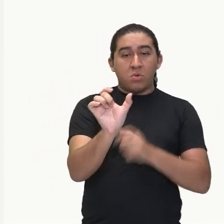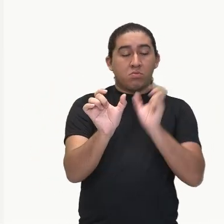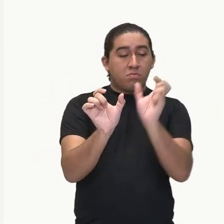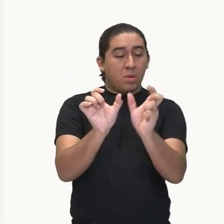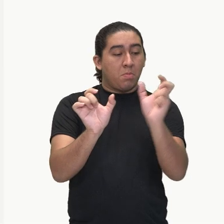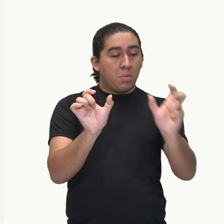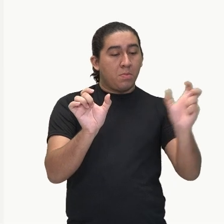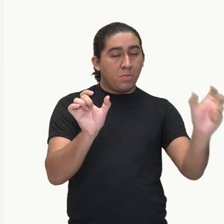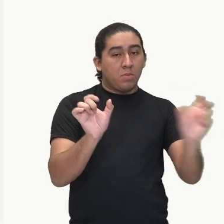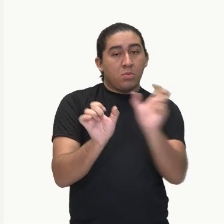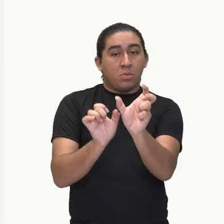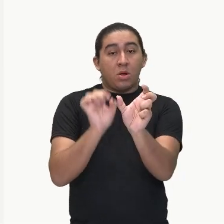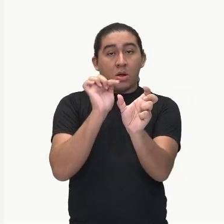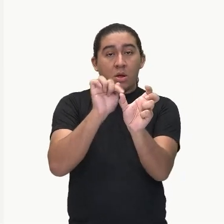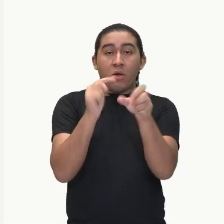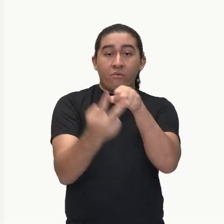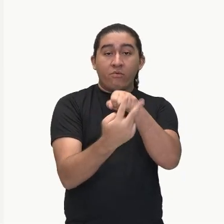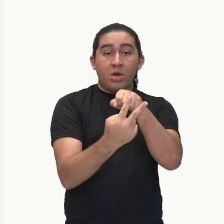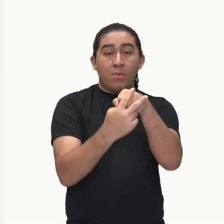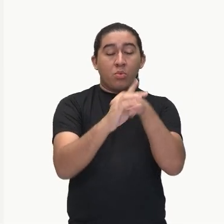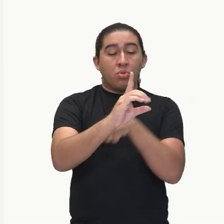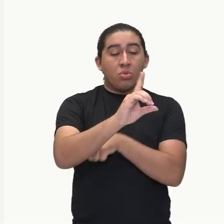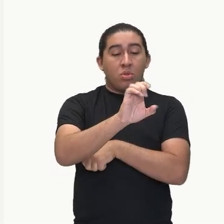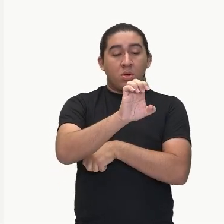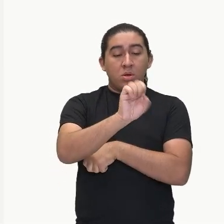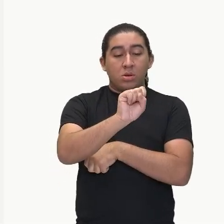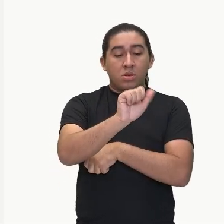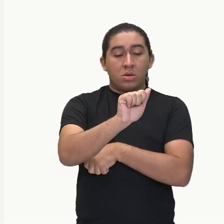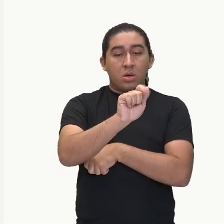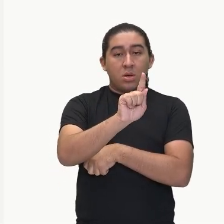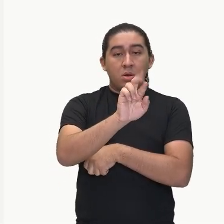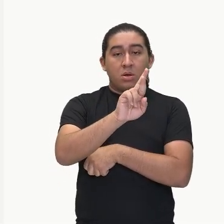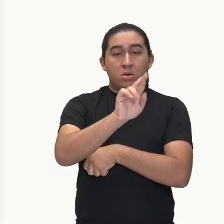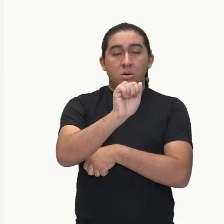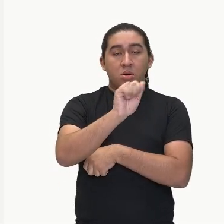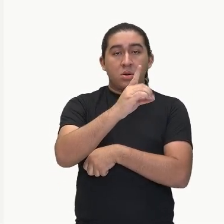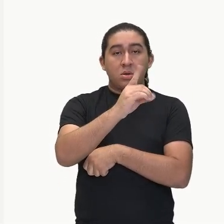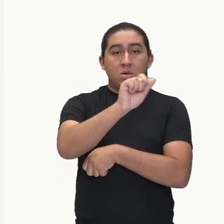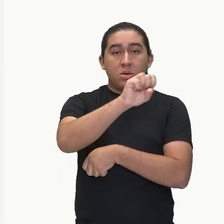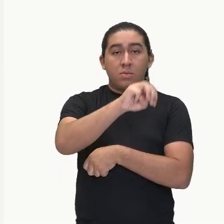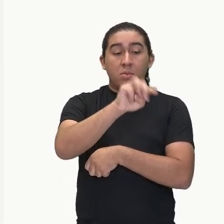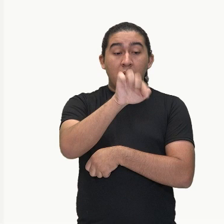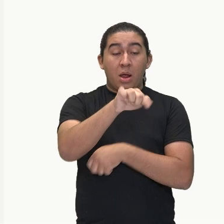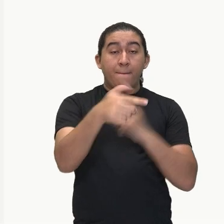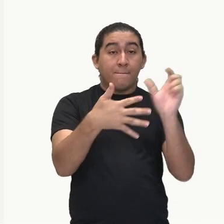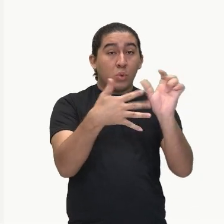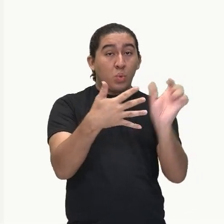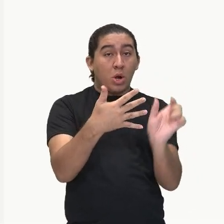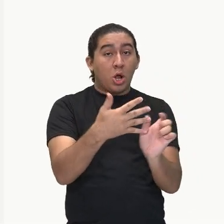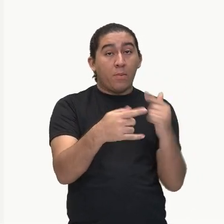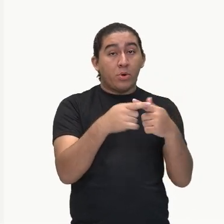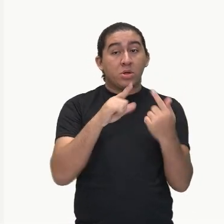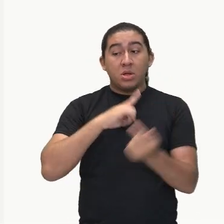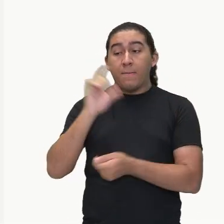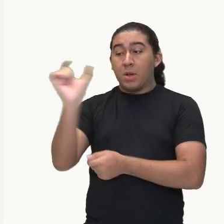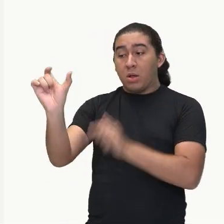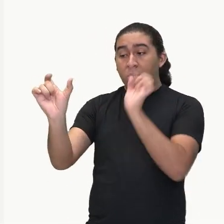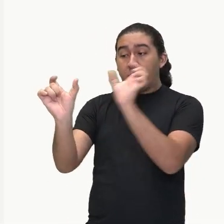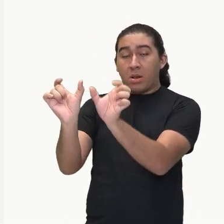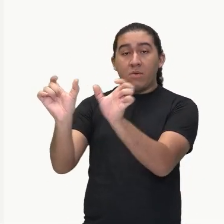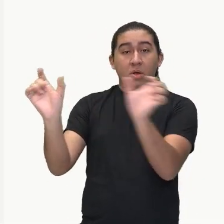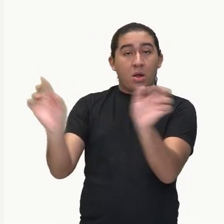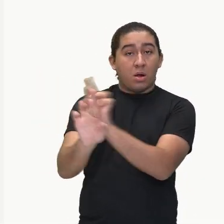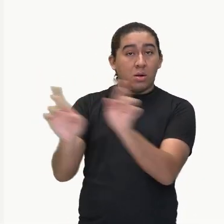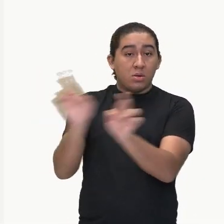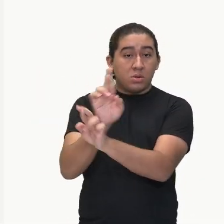desagradam. Então, eu tenho, vai para o plural. Por quê? Porque eu tenho dois núcleos aqui, né?